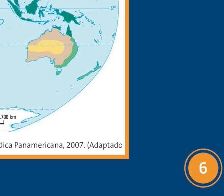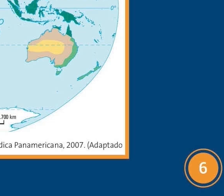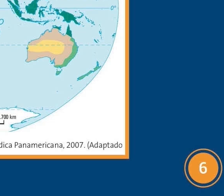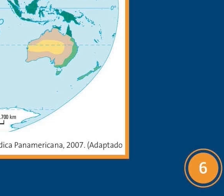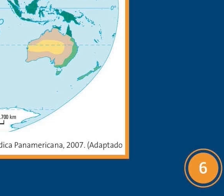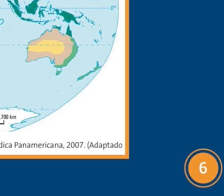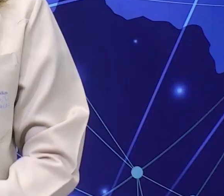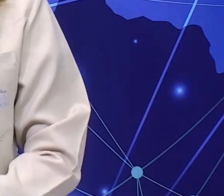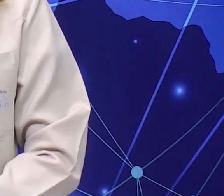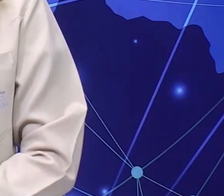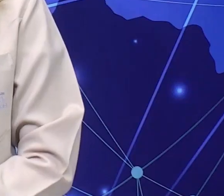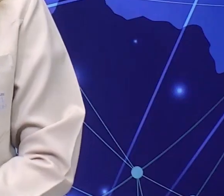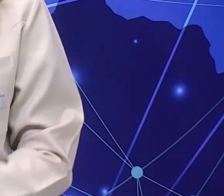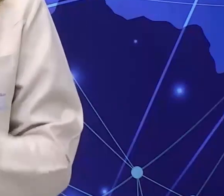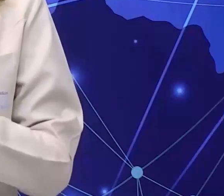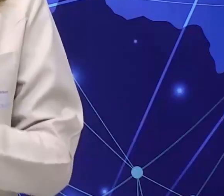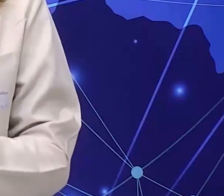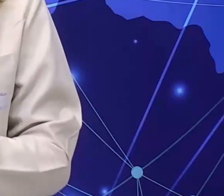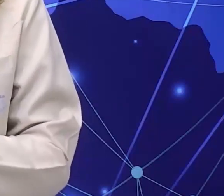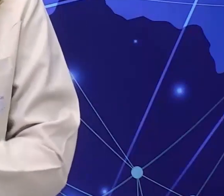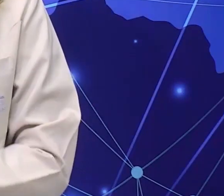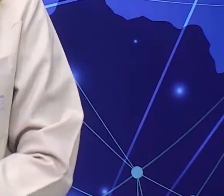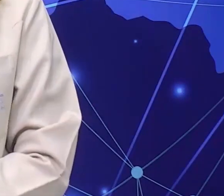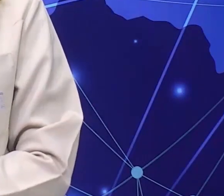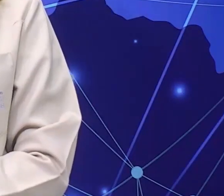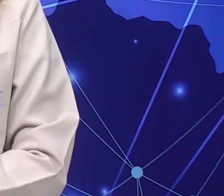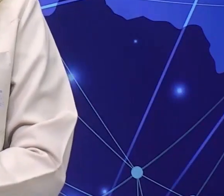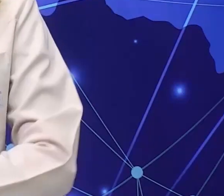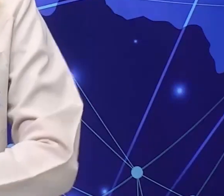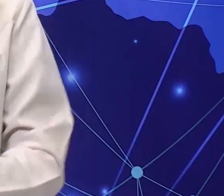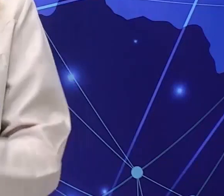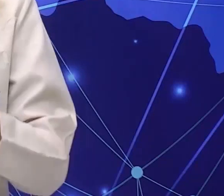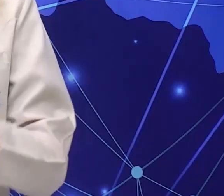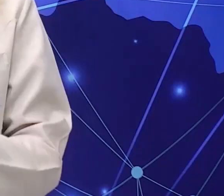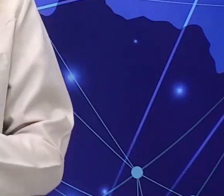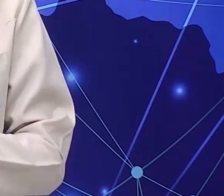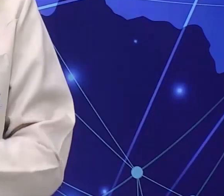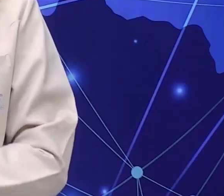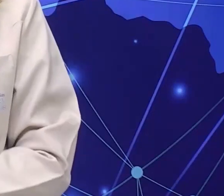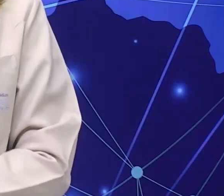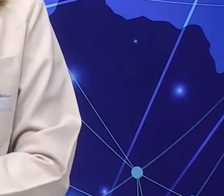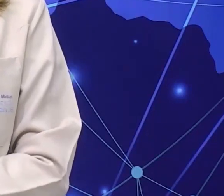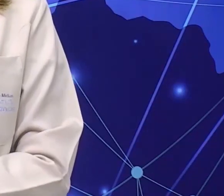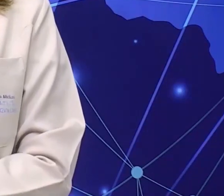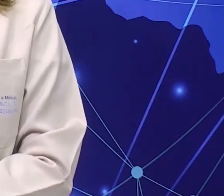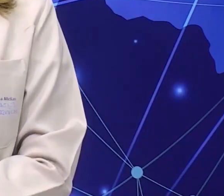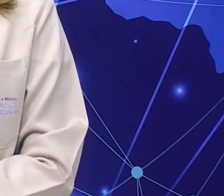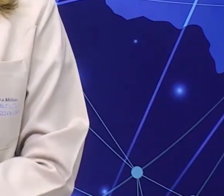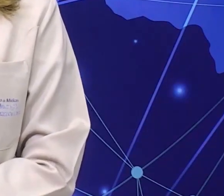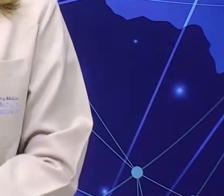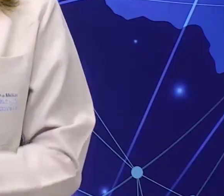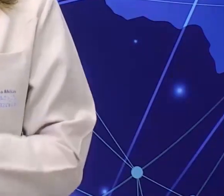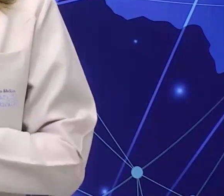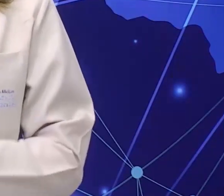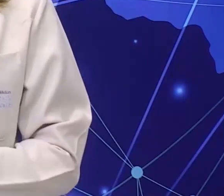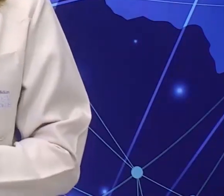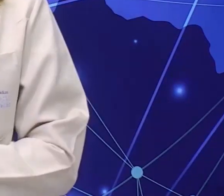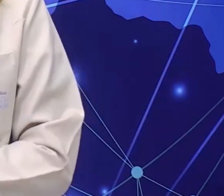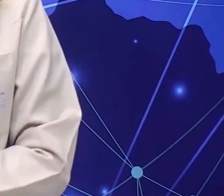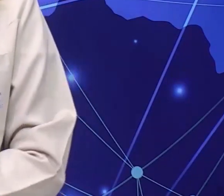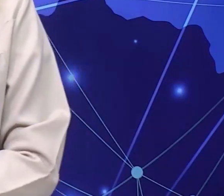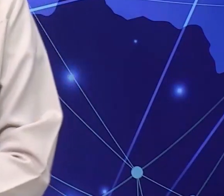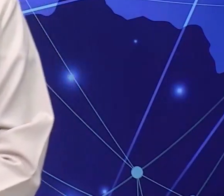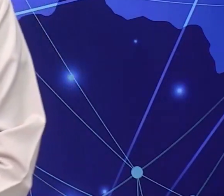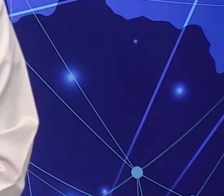aula. Então, vocês viram aí o desafio do dia, né? E agora nós vamos iniciar a nossa aula, onde